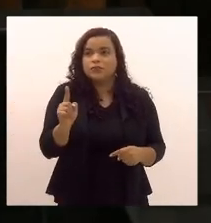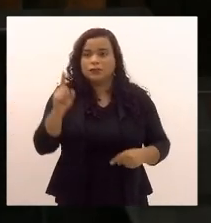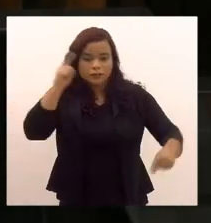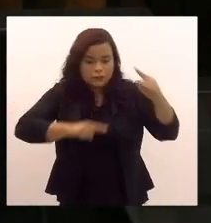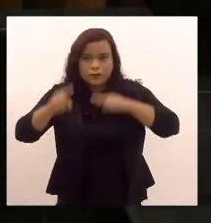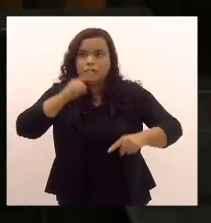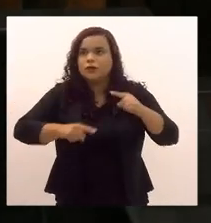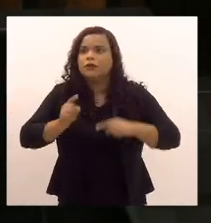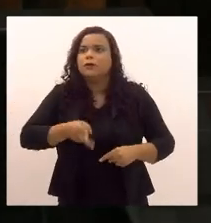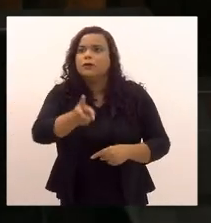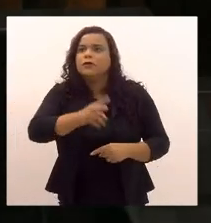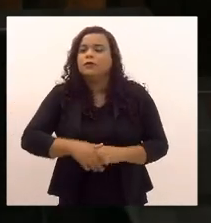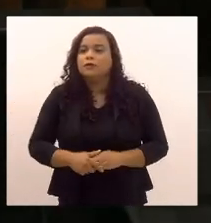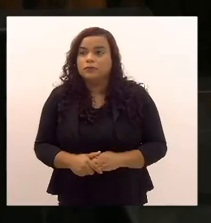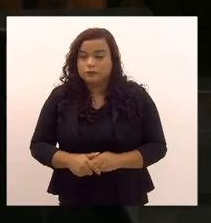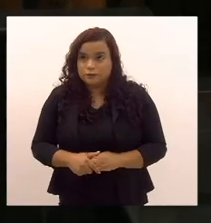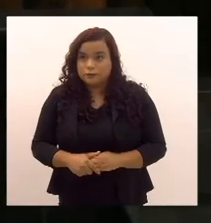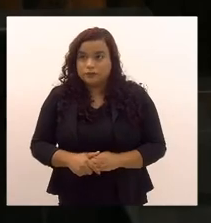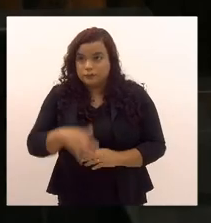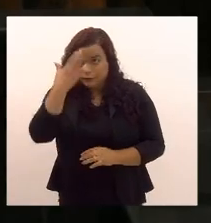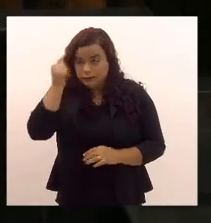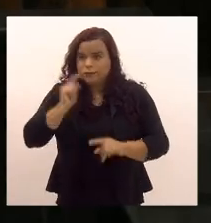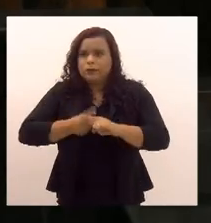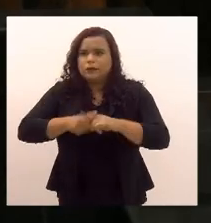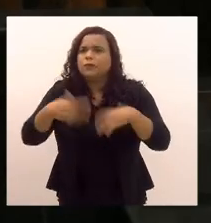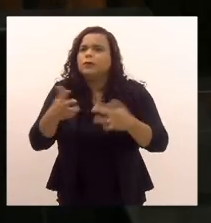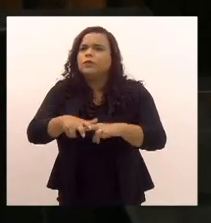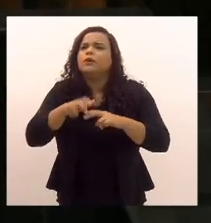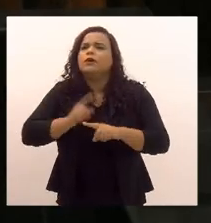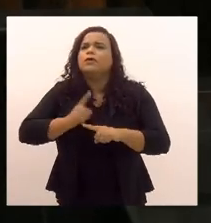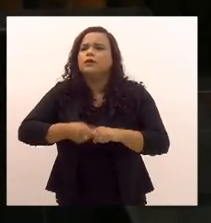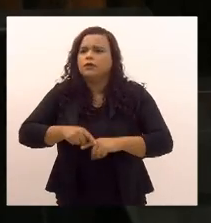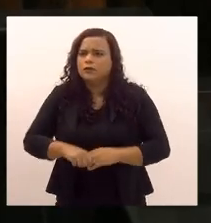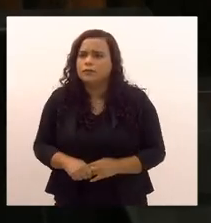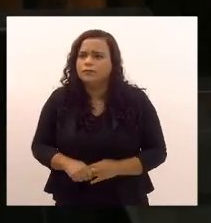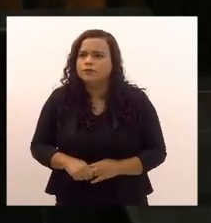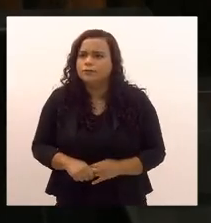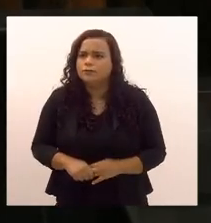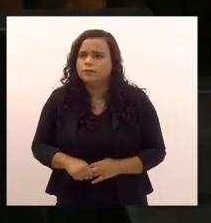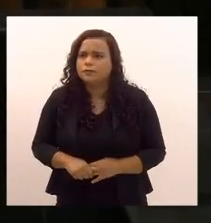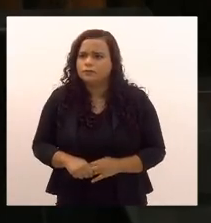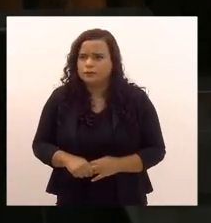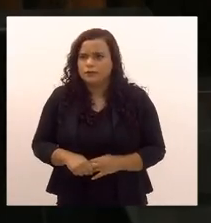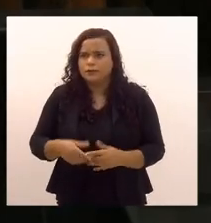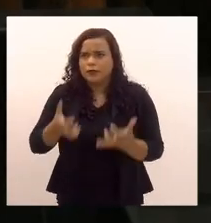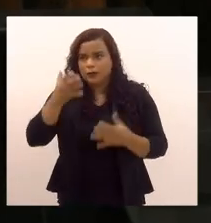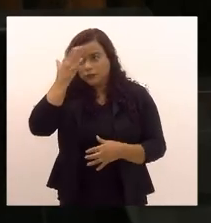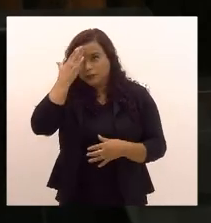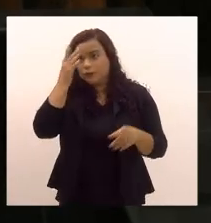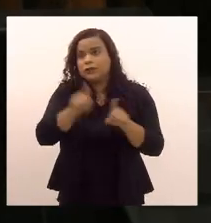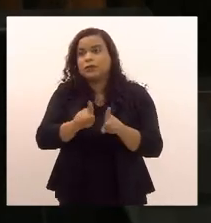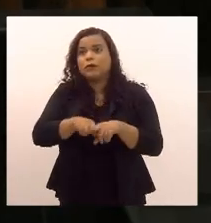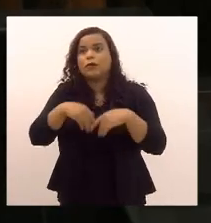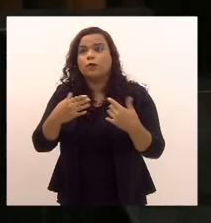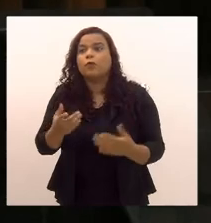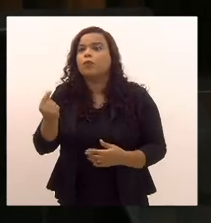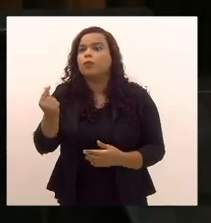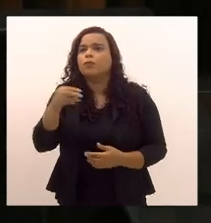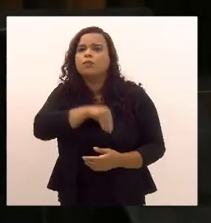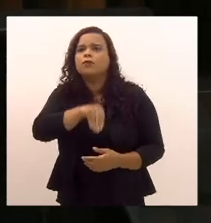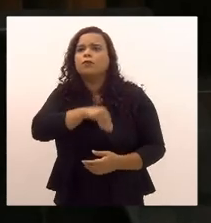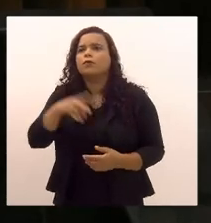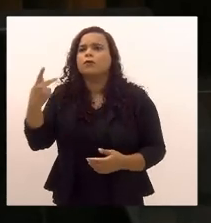e eu quero saber o porquê e eu vou acabar esperamos saber quanto que o Wagner victer